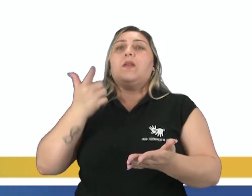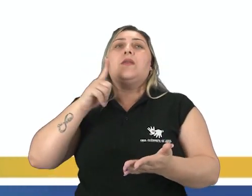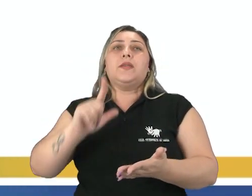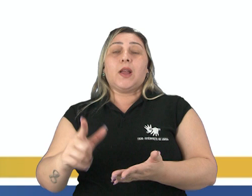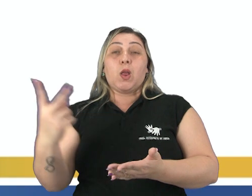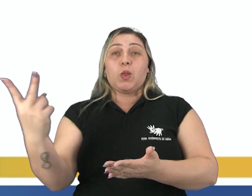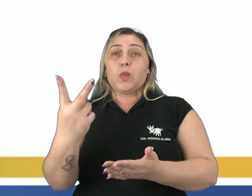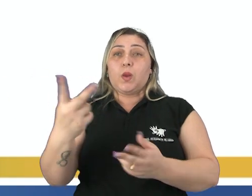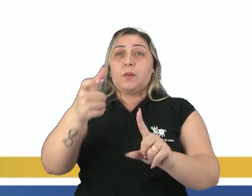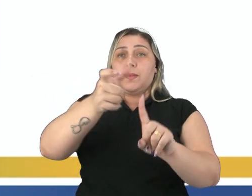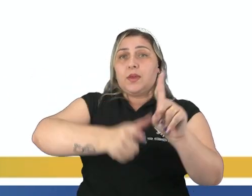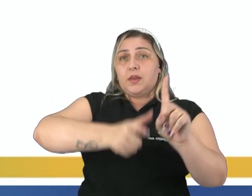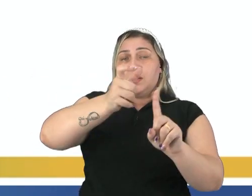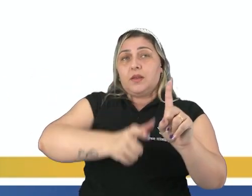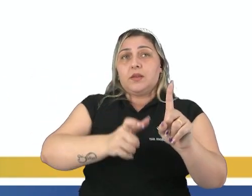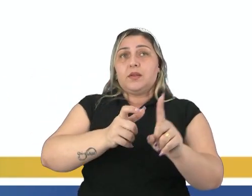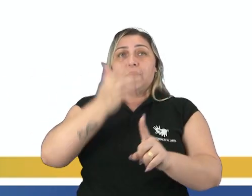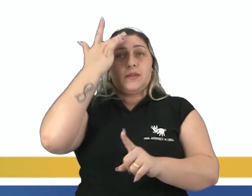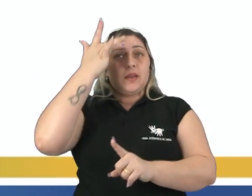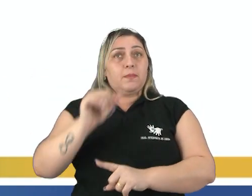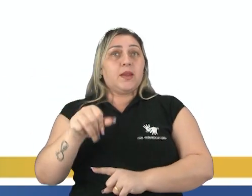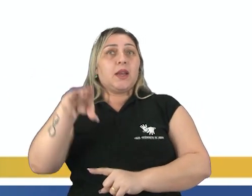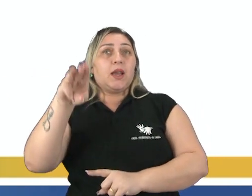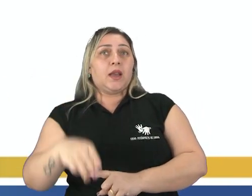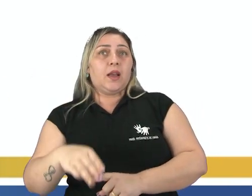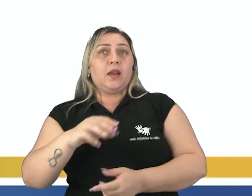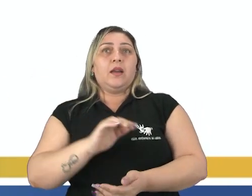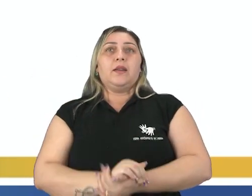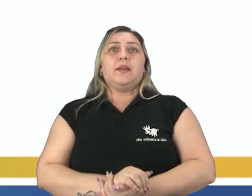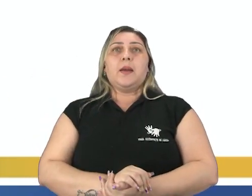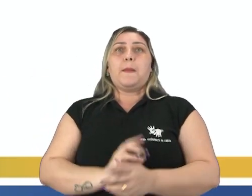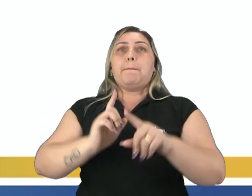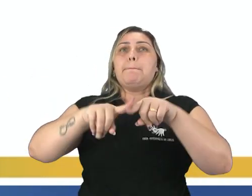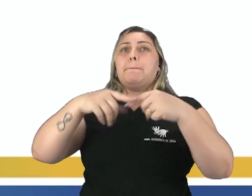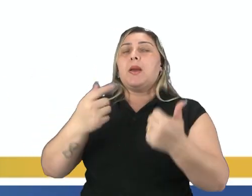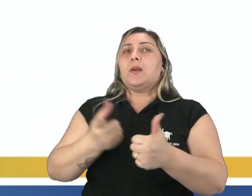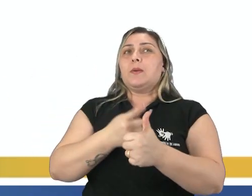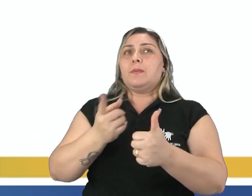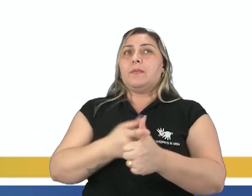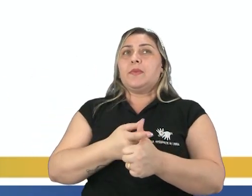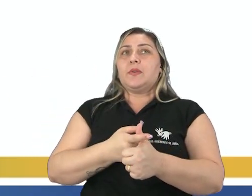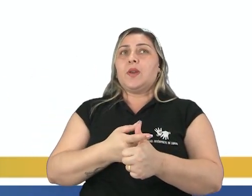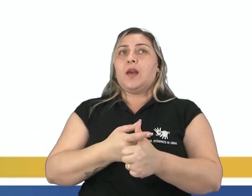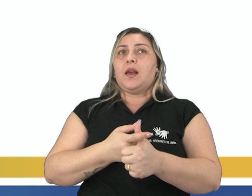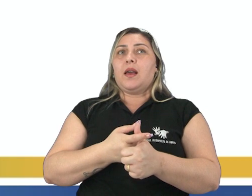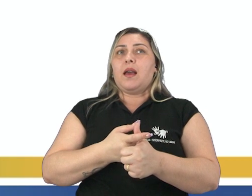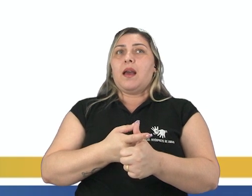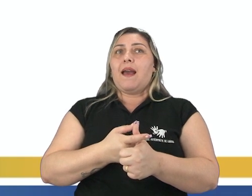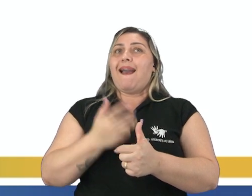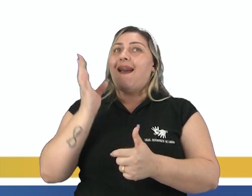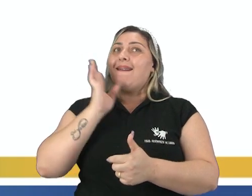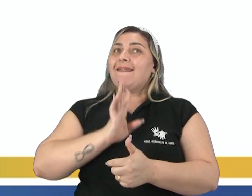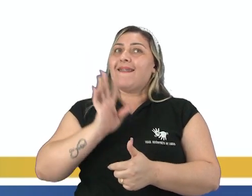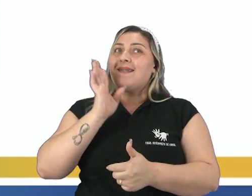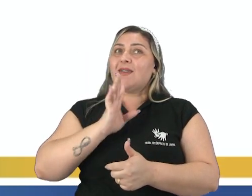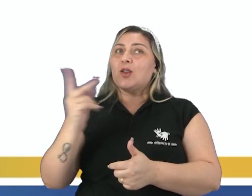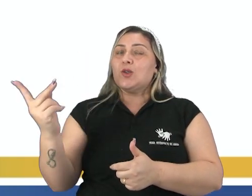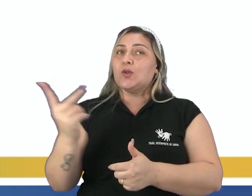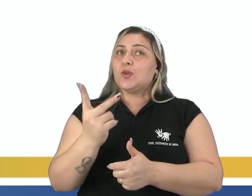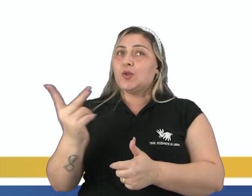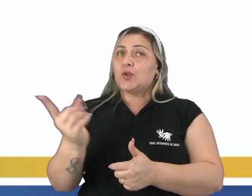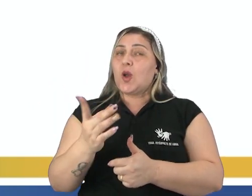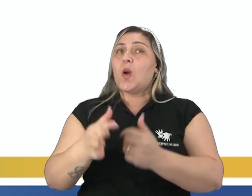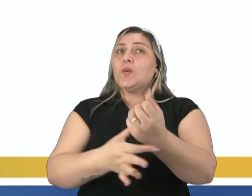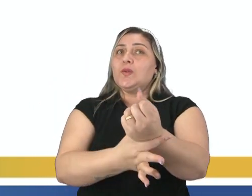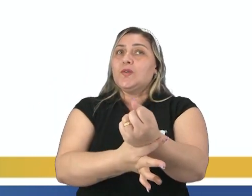dois personagens, que nós não sabemos quem são eles. Mas que o primeiro, né, diz assim, nossa, que legal. Esses